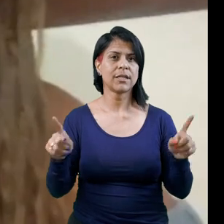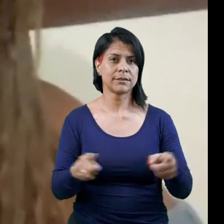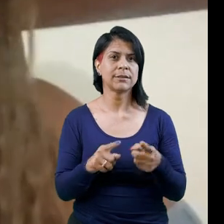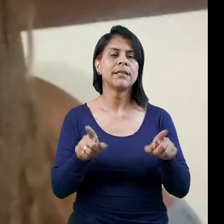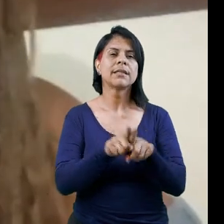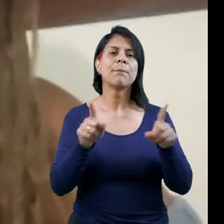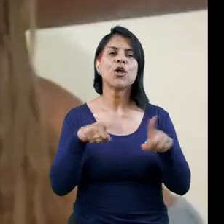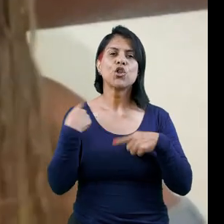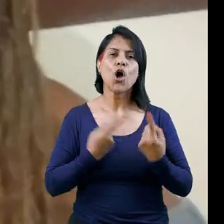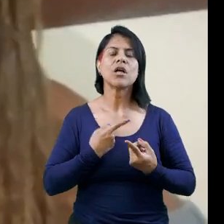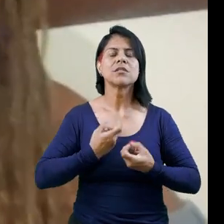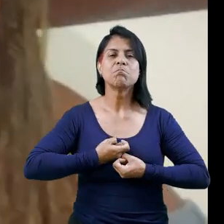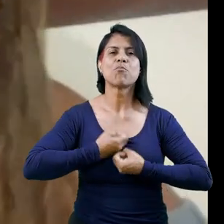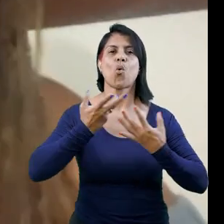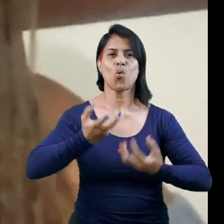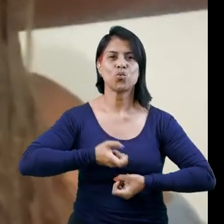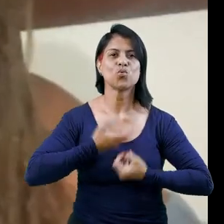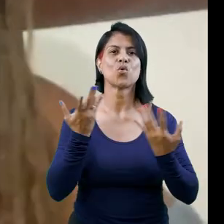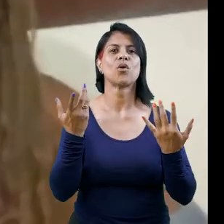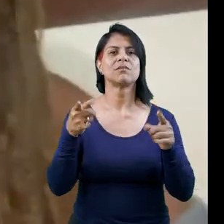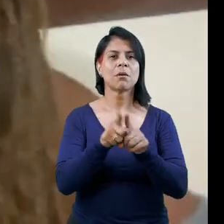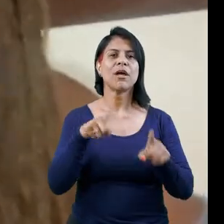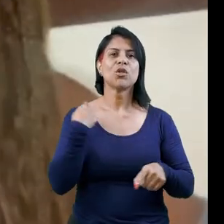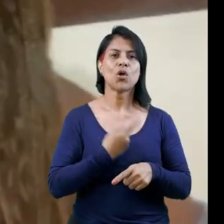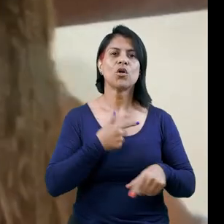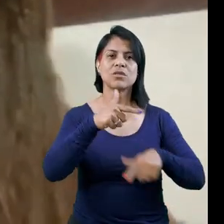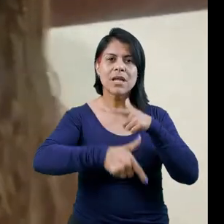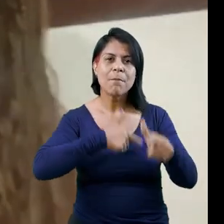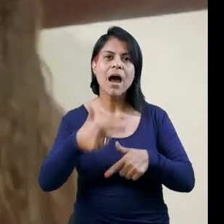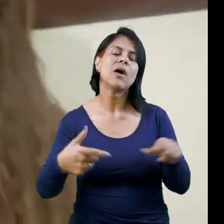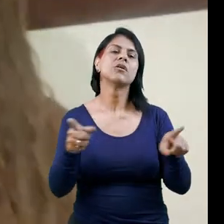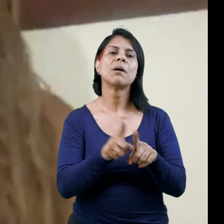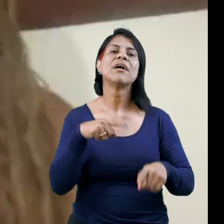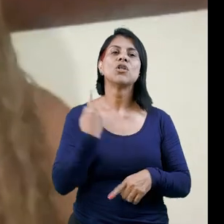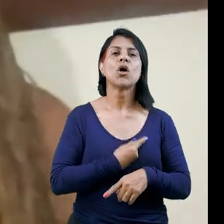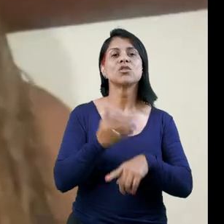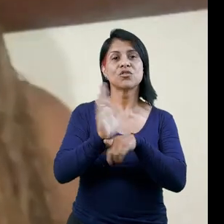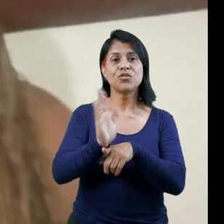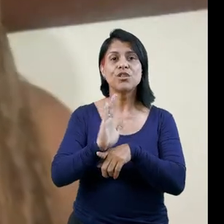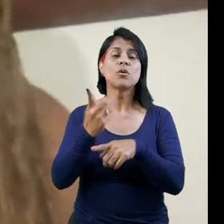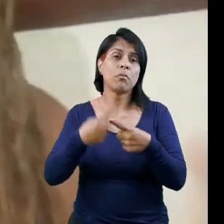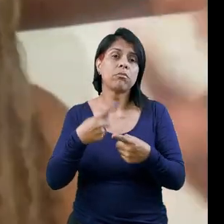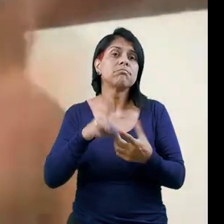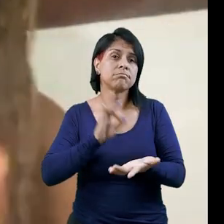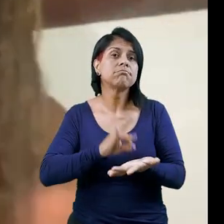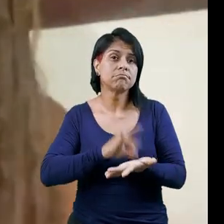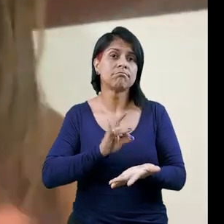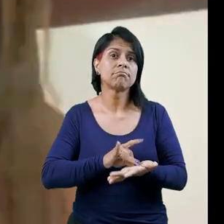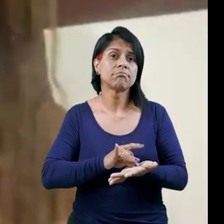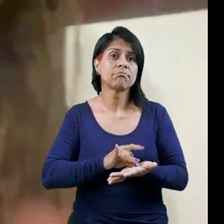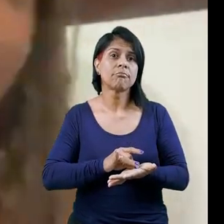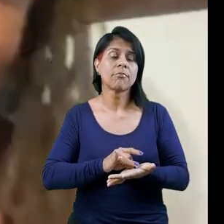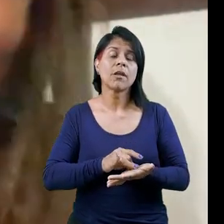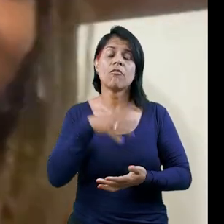nossas produções, nos nossos trabalhos, nos nossos vídeos, porque é isso. Gente, de fato, de novo, a